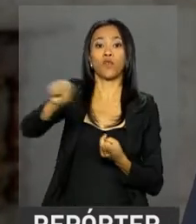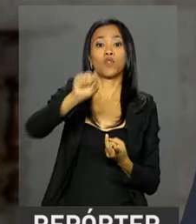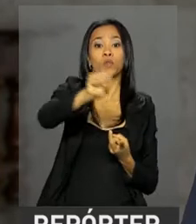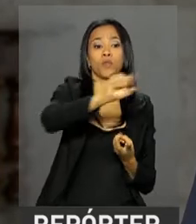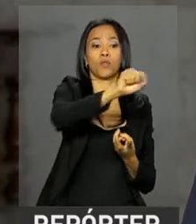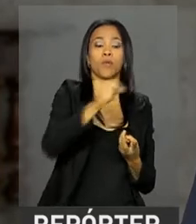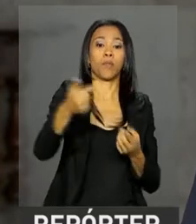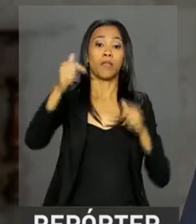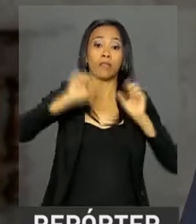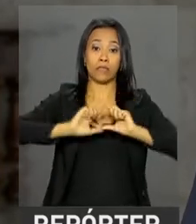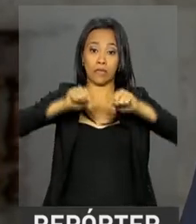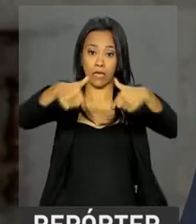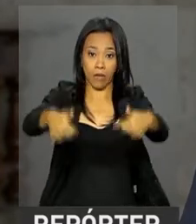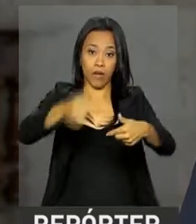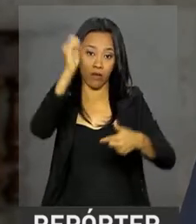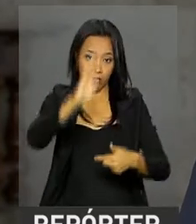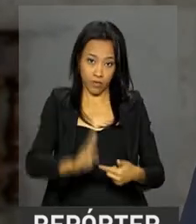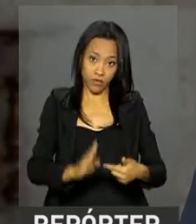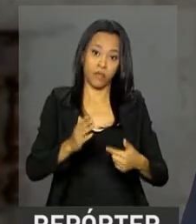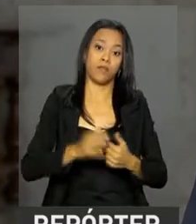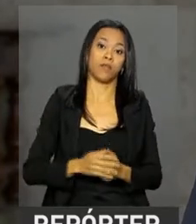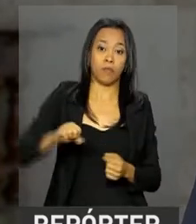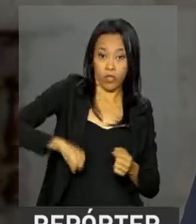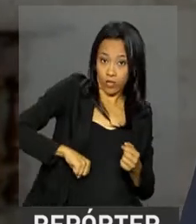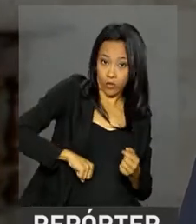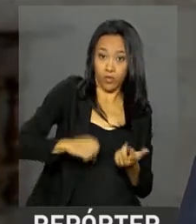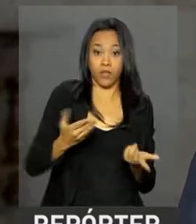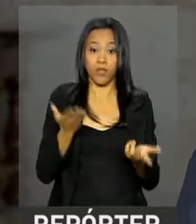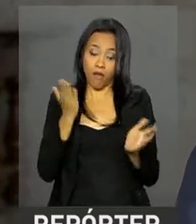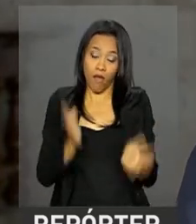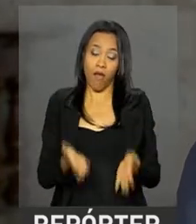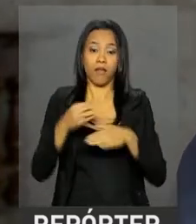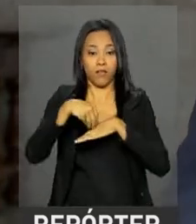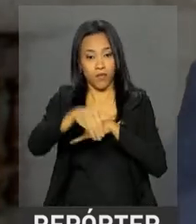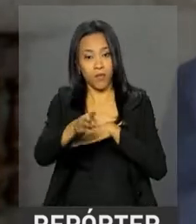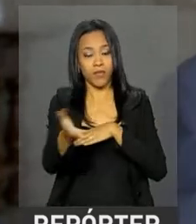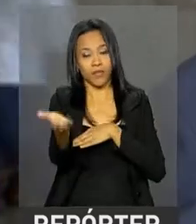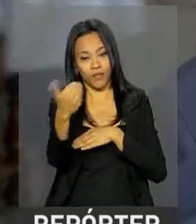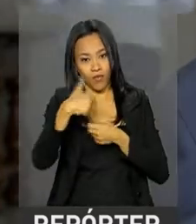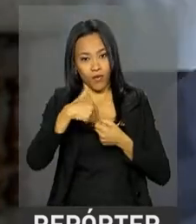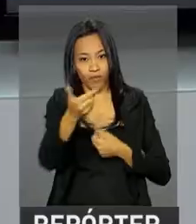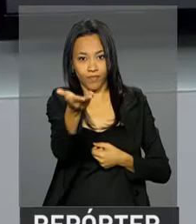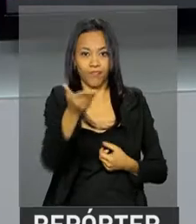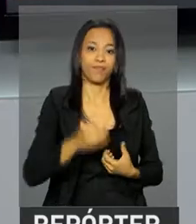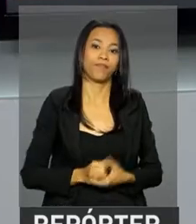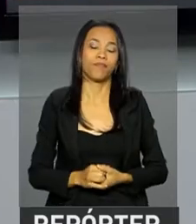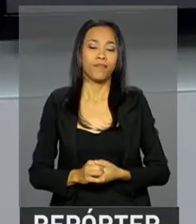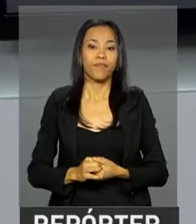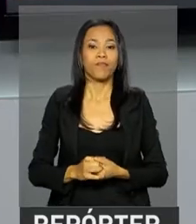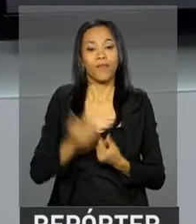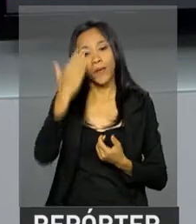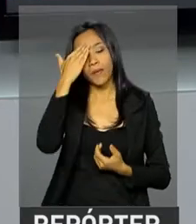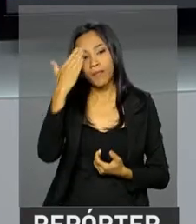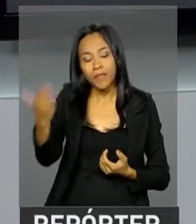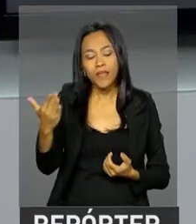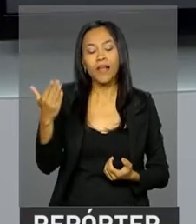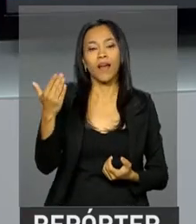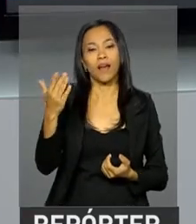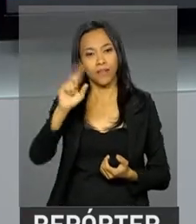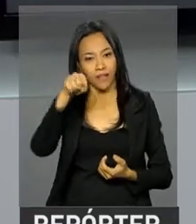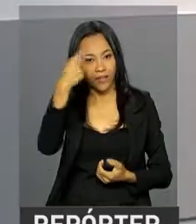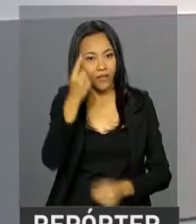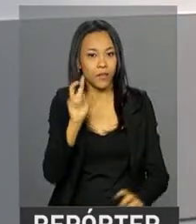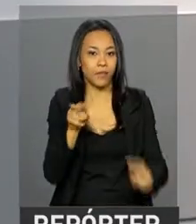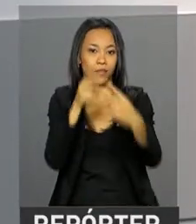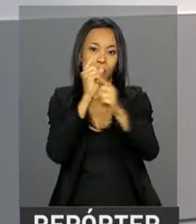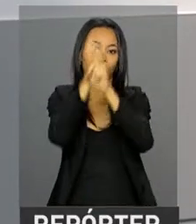atuar aqui no Brasil. Por enquanto, são essas as informações aqui do Palácio do Planalto. Eu volto com você aí no estúdio, Carol. Obrigada, João Pedro. Até mais